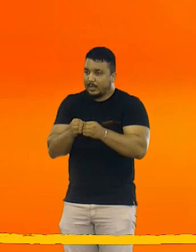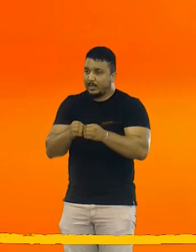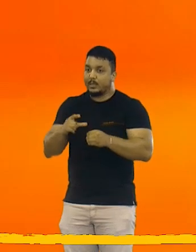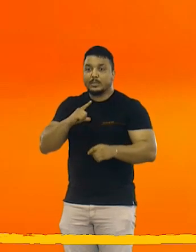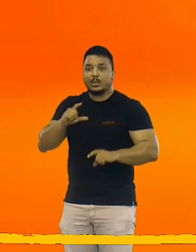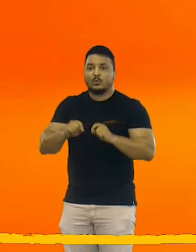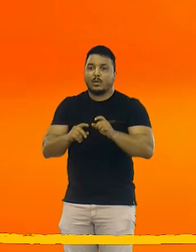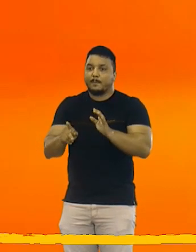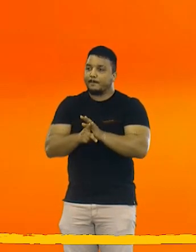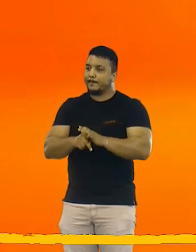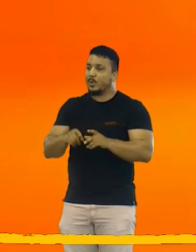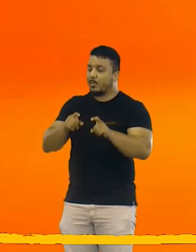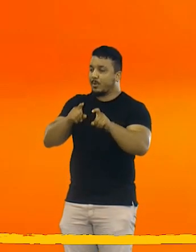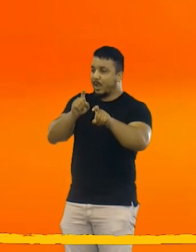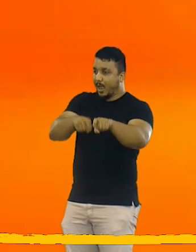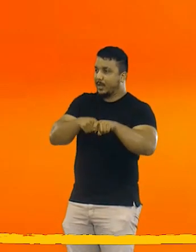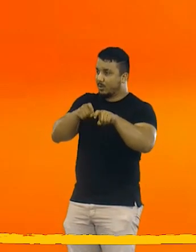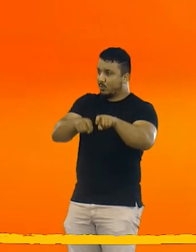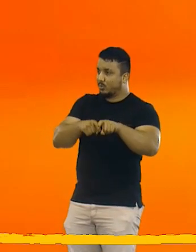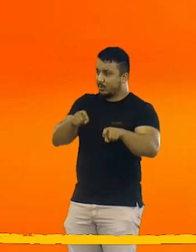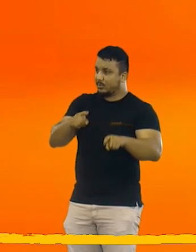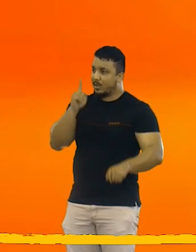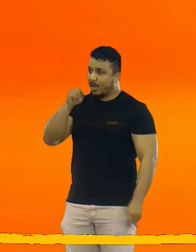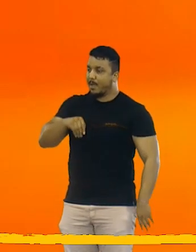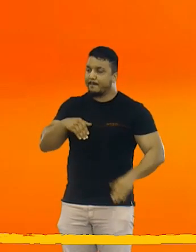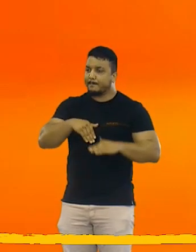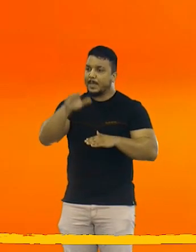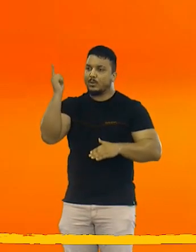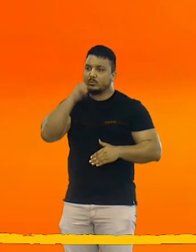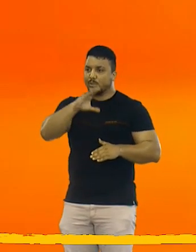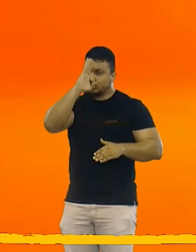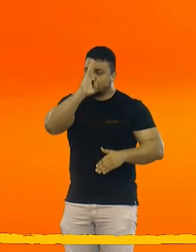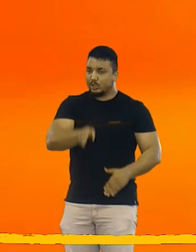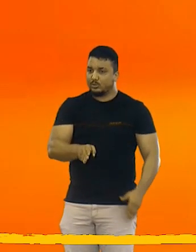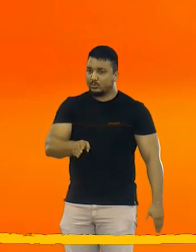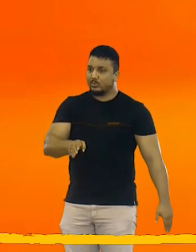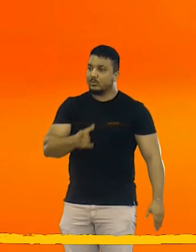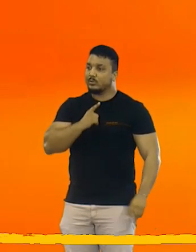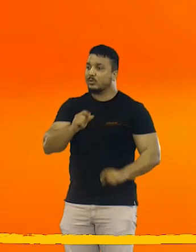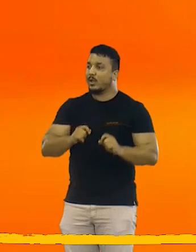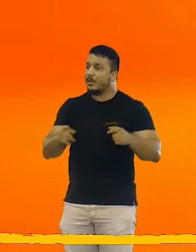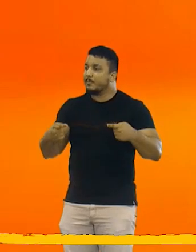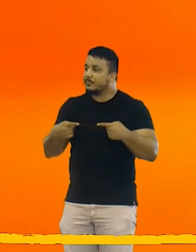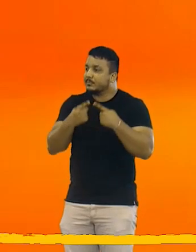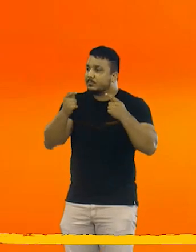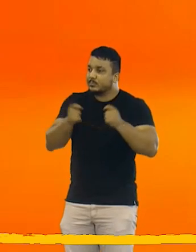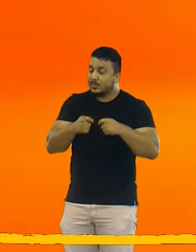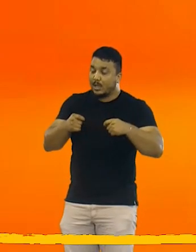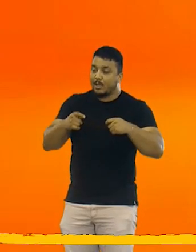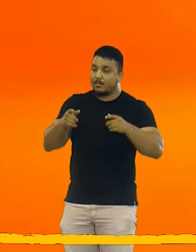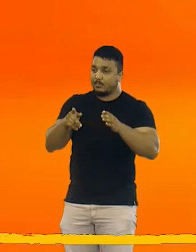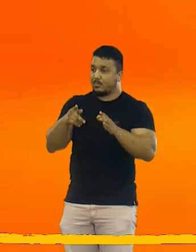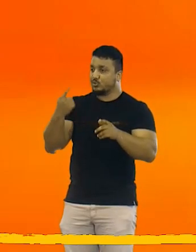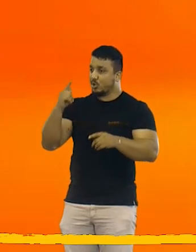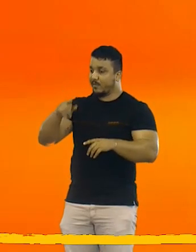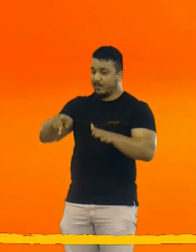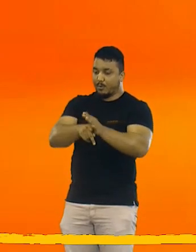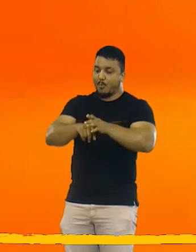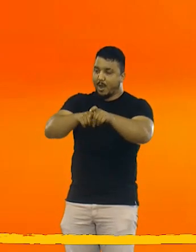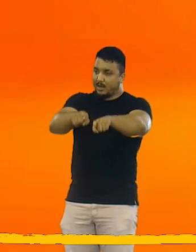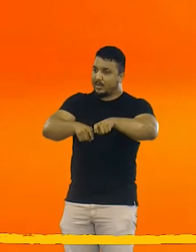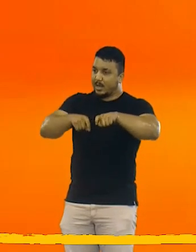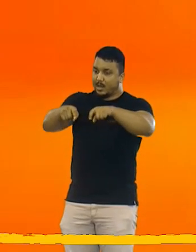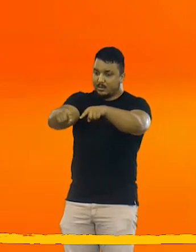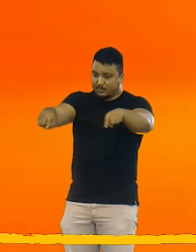está falando de fronteiras agrícolas, né, de uma forma mais direcionada, porque a questão está associada à geografia agrária. Então, ele está dizendo que há